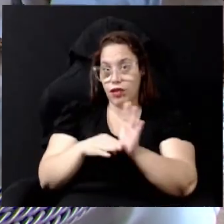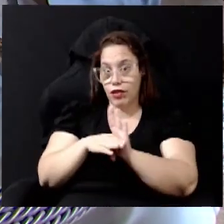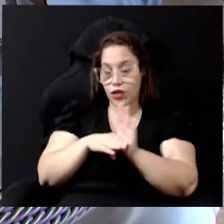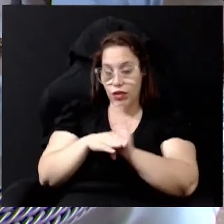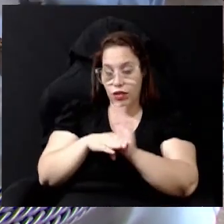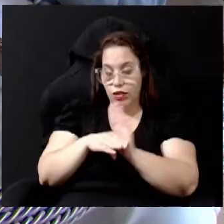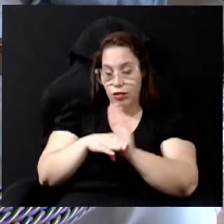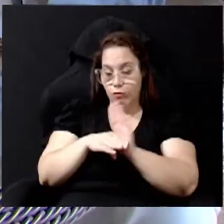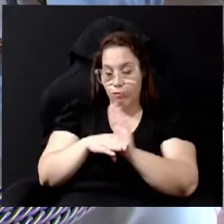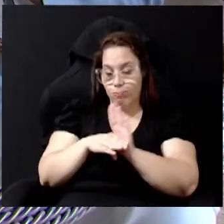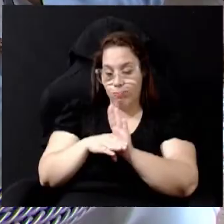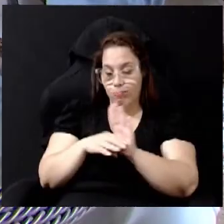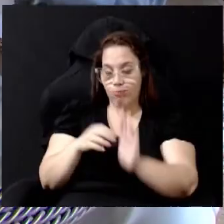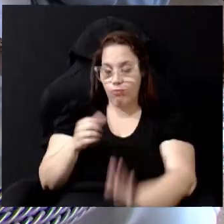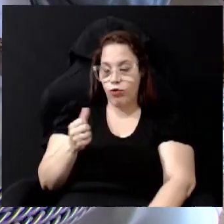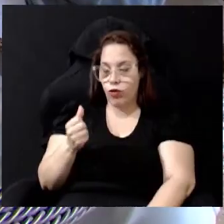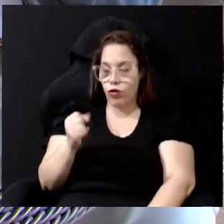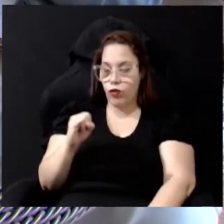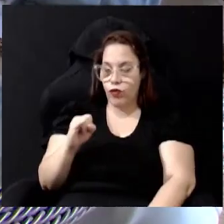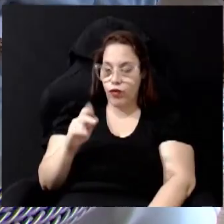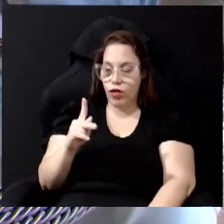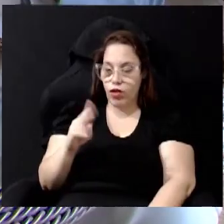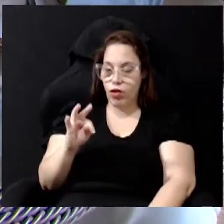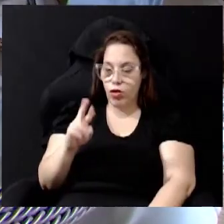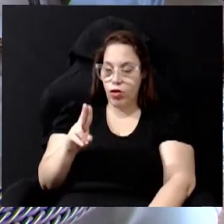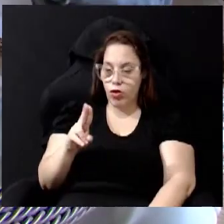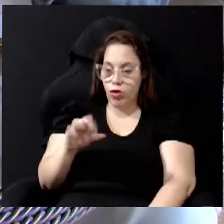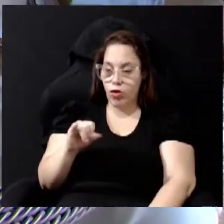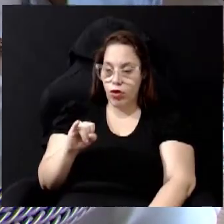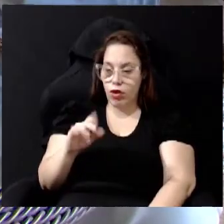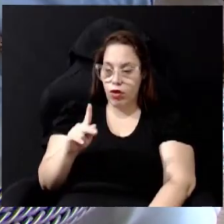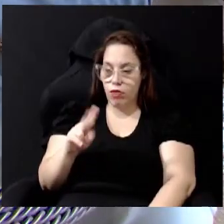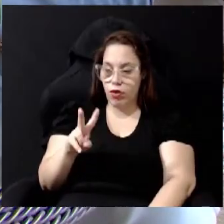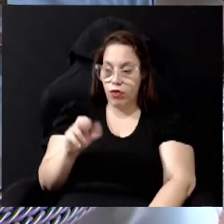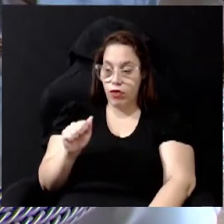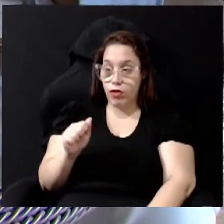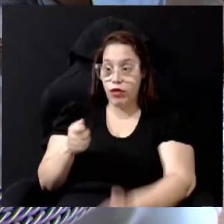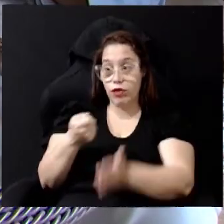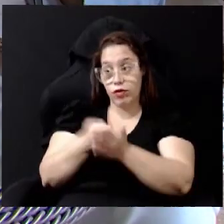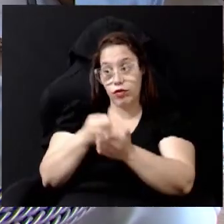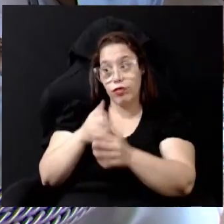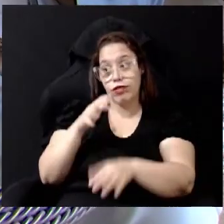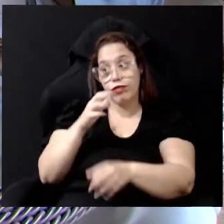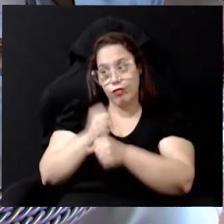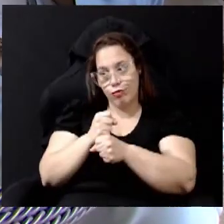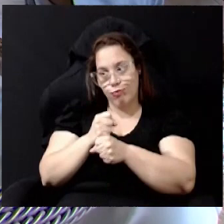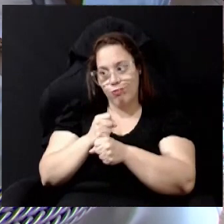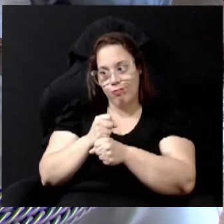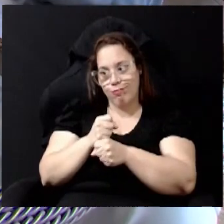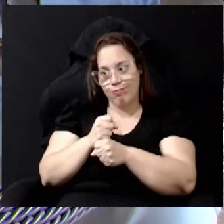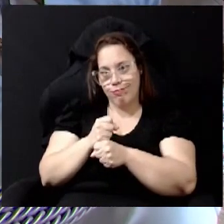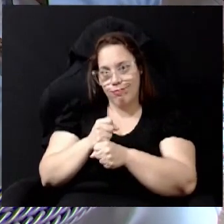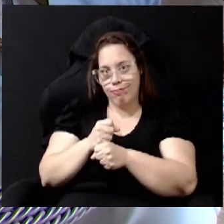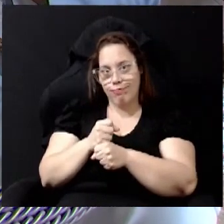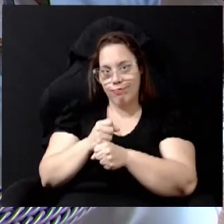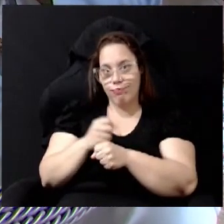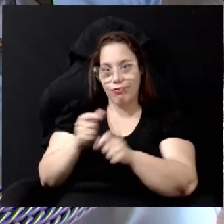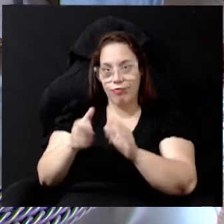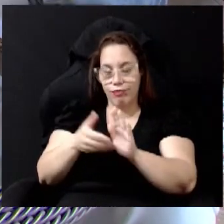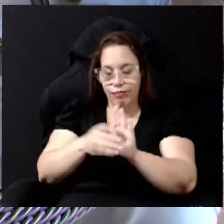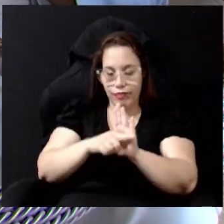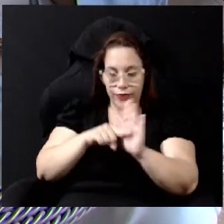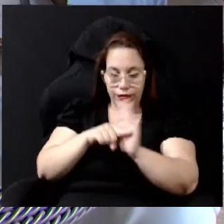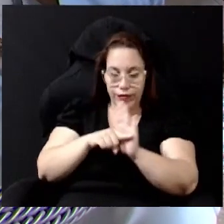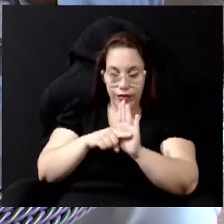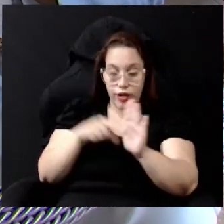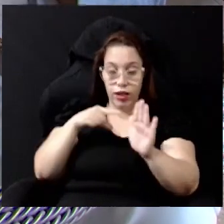o IPTU, o IPVA, faça a conta, né? Faça a soma e veja quanto é que você está deduzindo de tudo isso, quanto que você tem a menos.